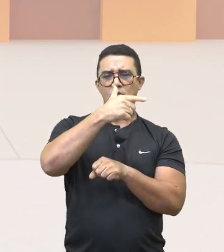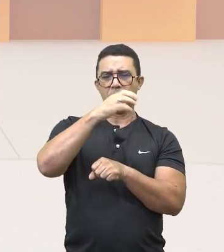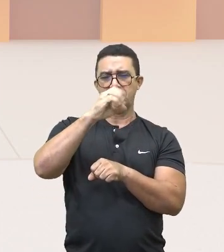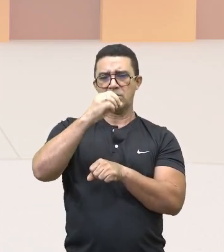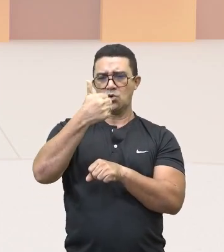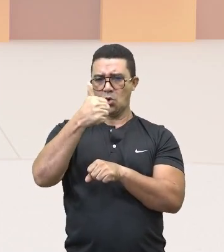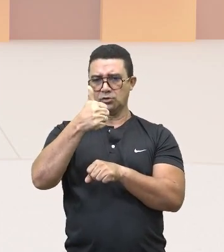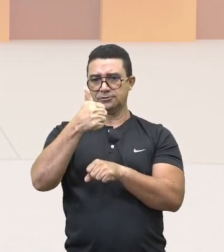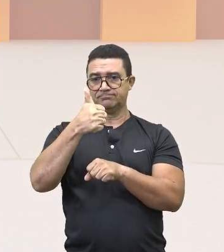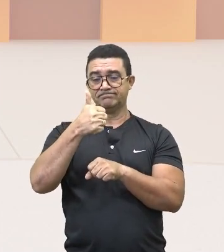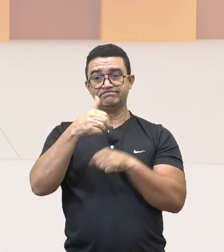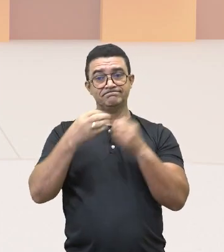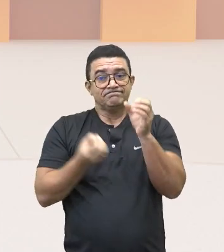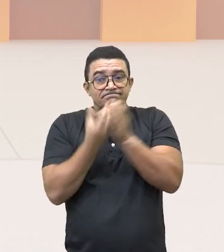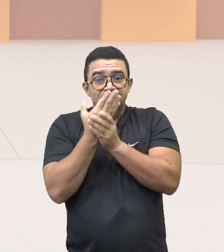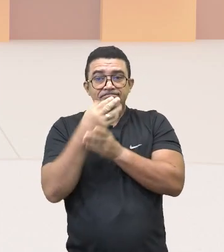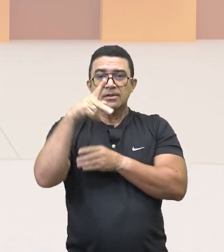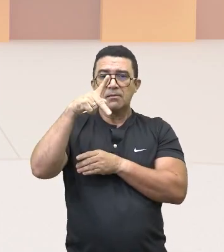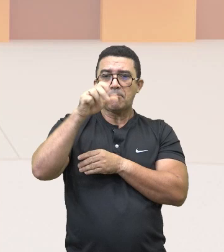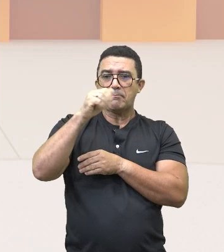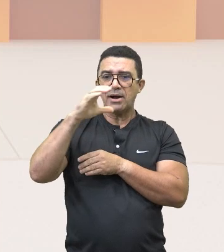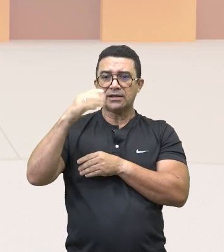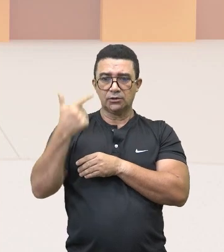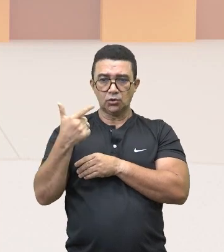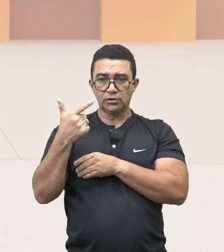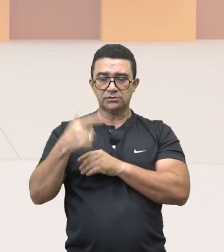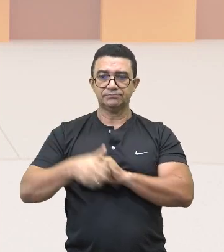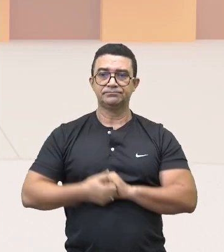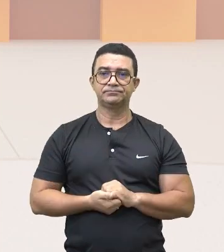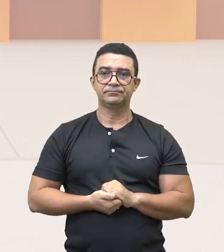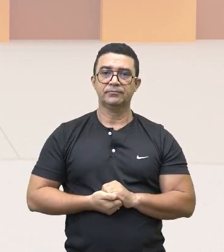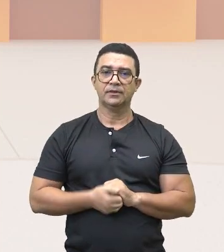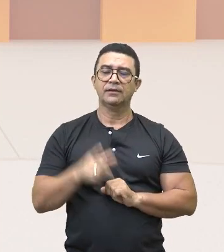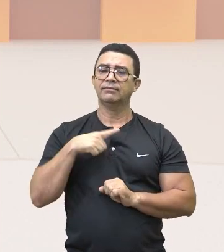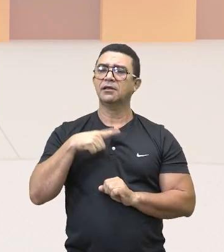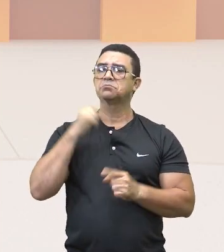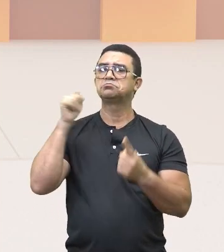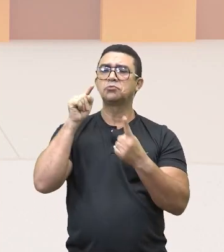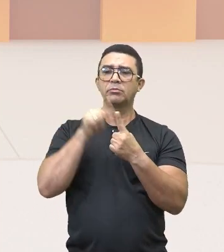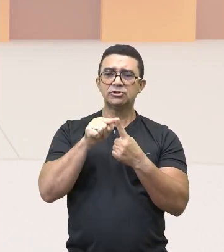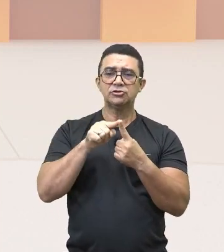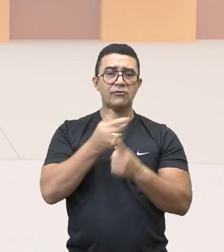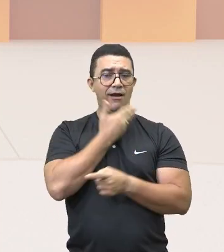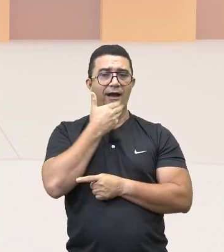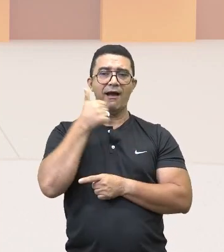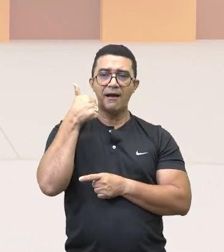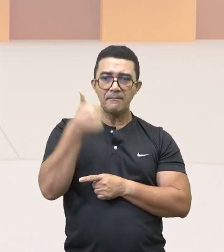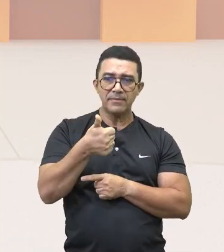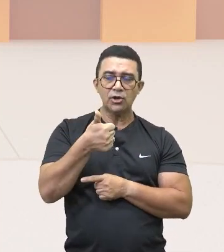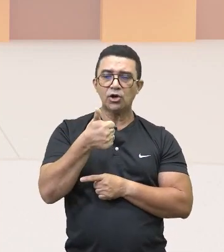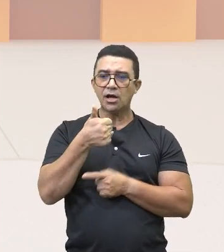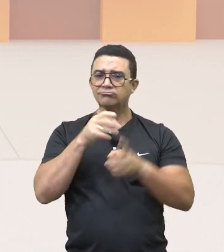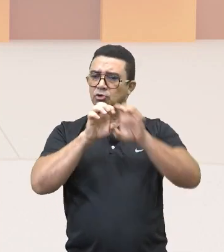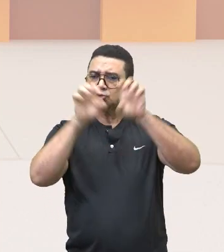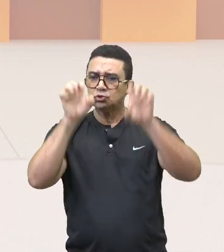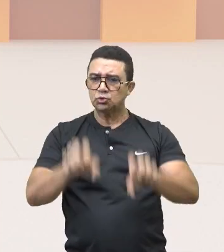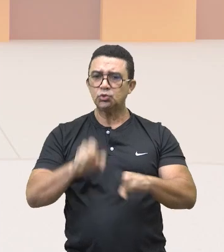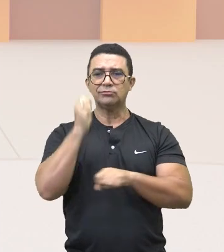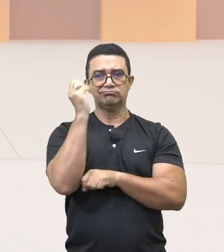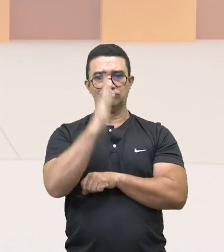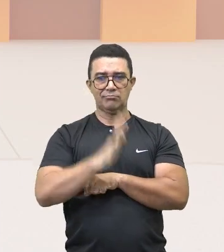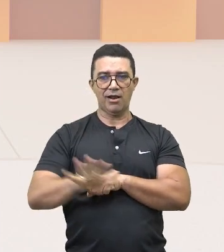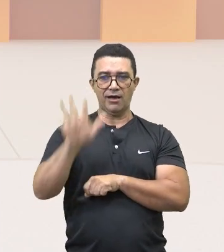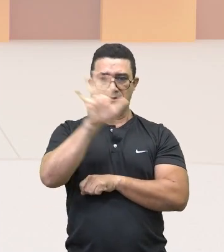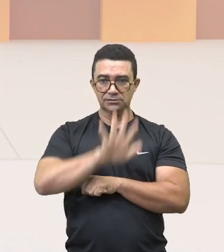a logo deles aqui agora, né? O PAC teve essa função de melhorar, né, a questão da infraestrutura no Brasil.